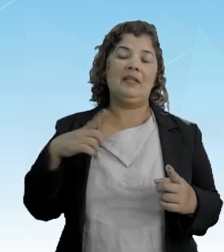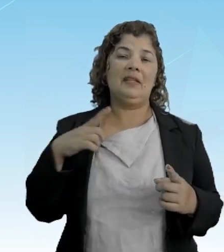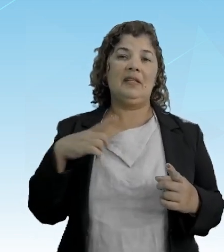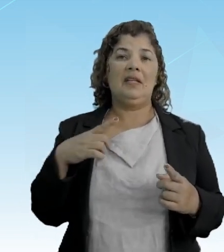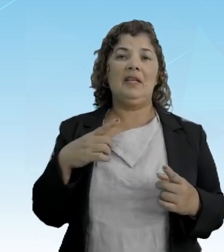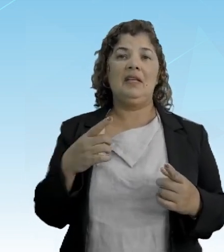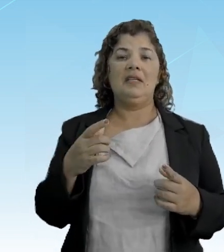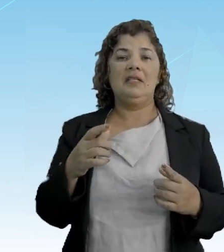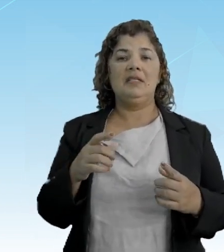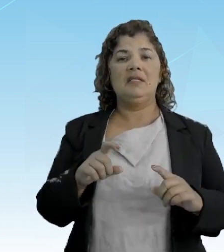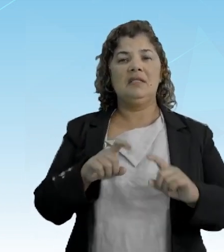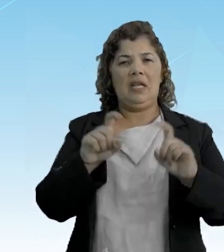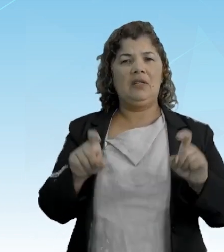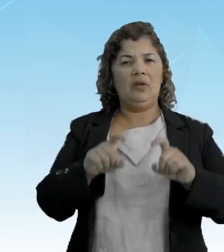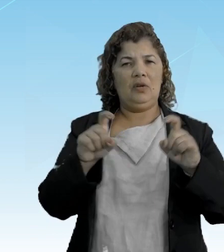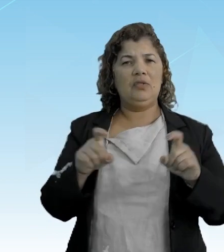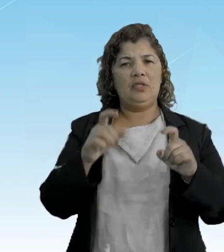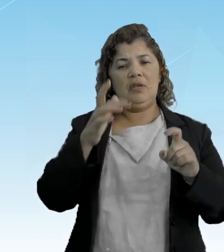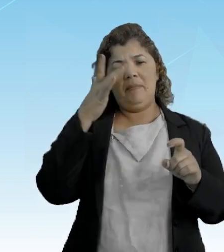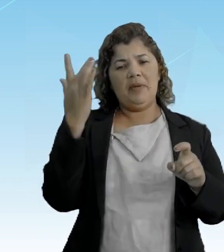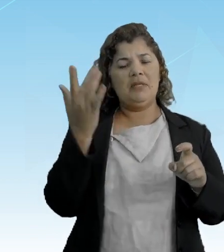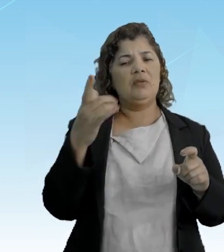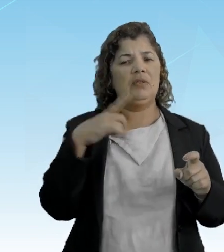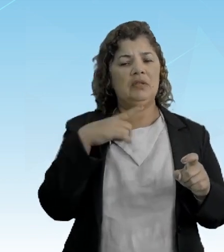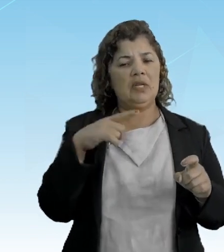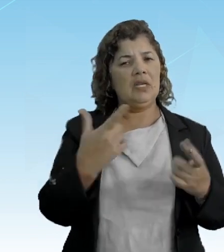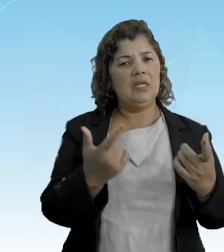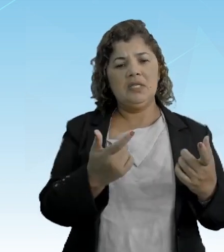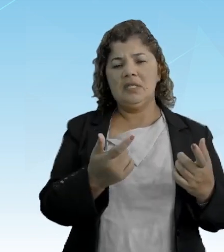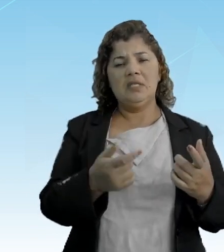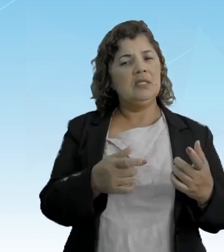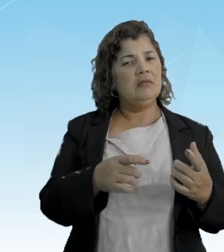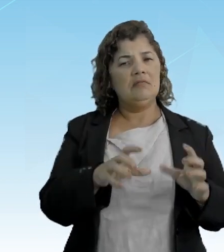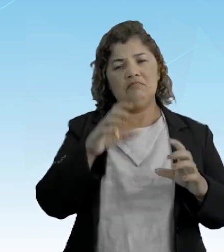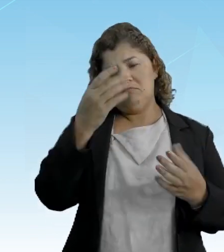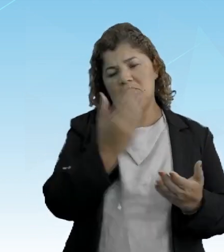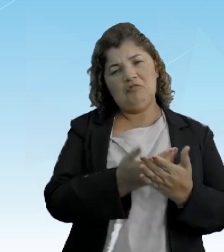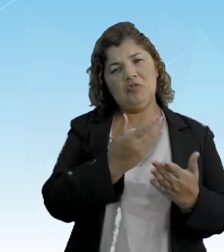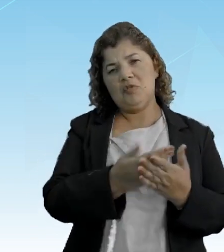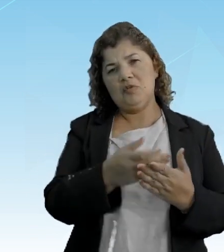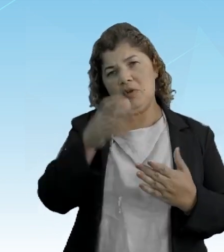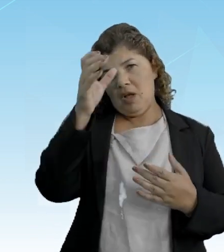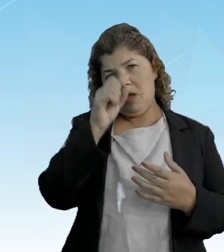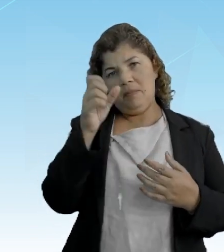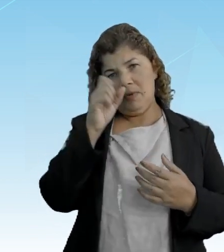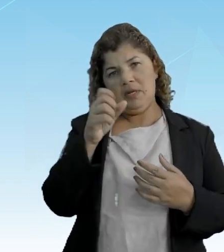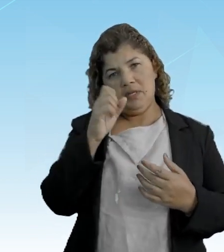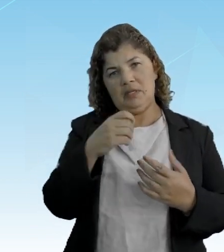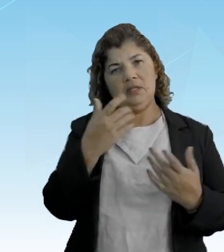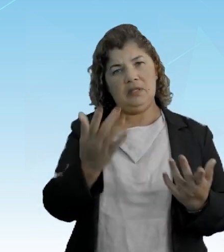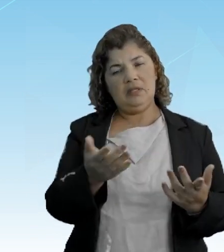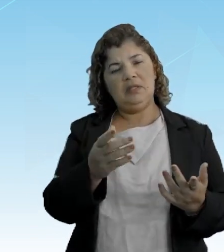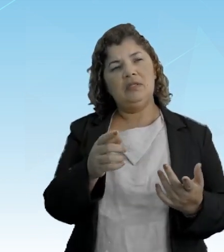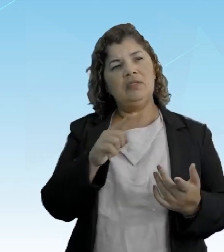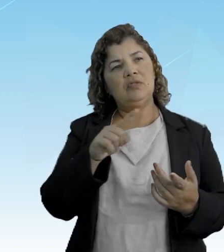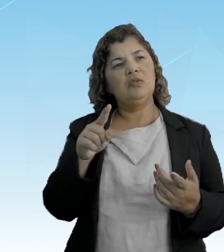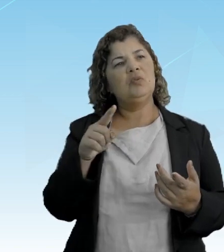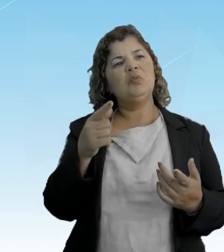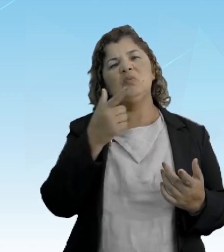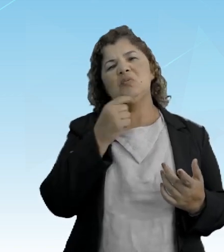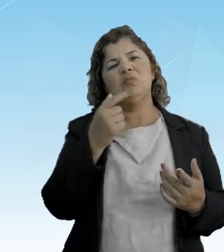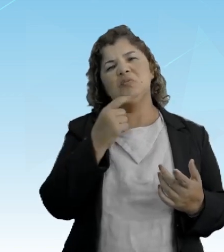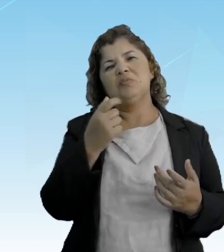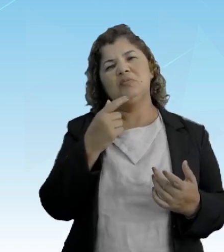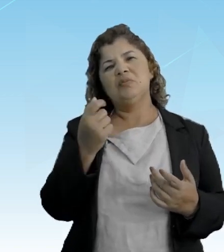mundo digital, pessoas que saíram do zero absoluto, né? Que eram estudantes, como o Zuckerberg, né? Que era um estudante